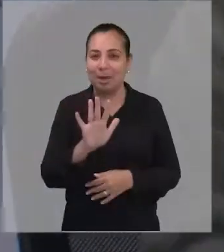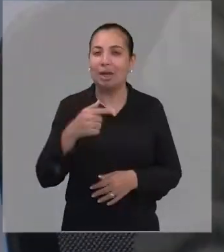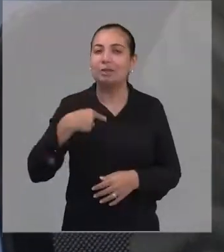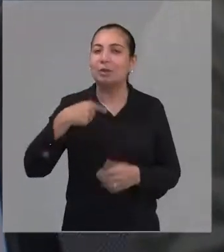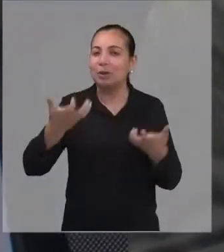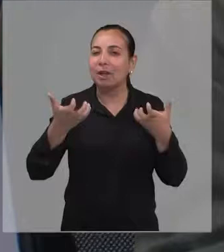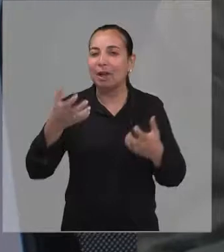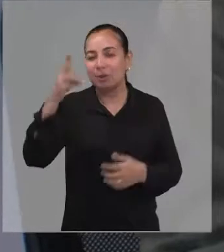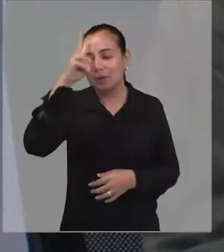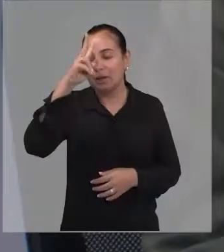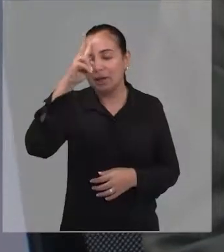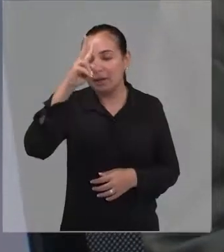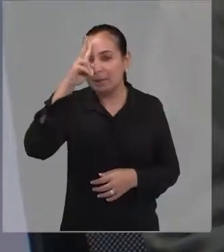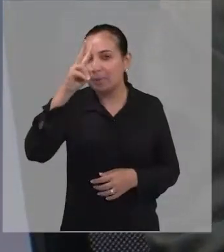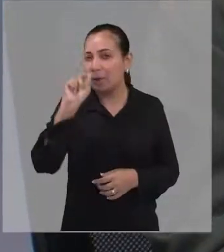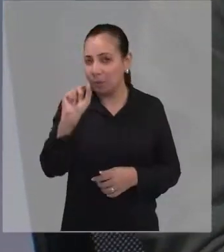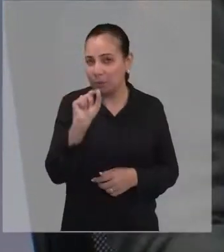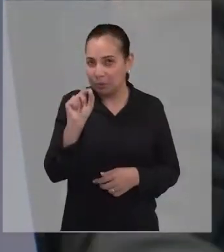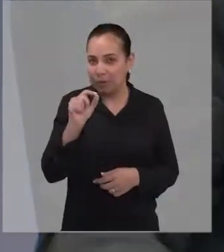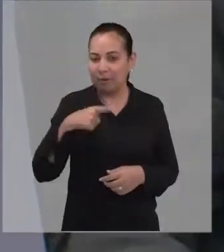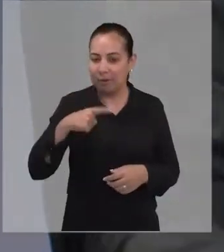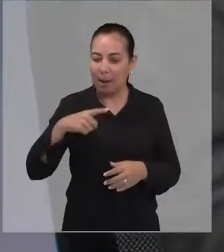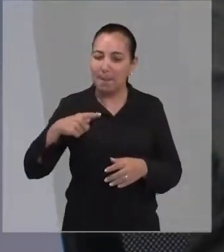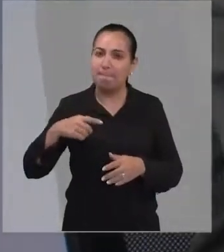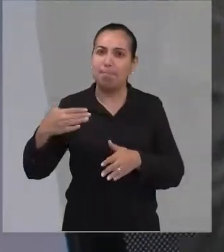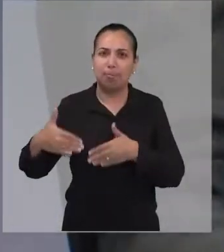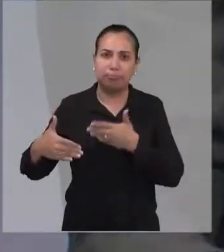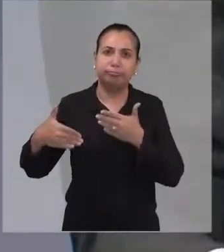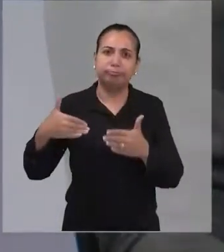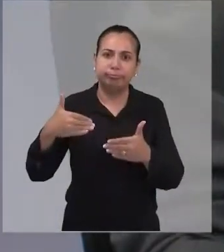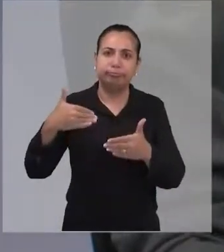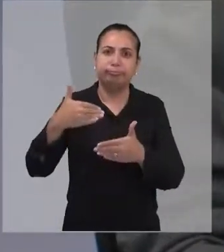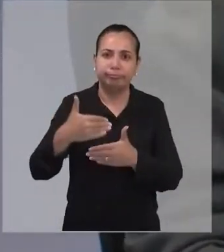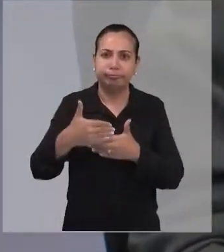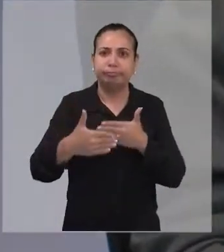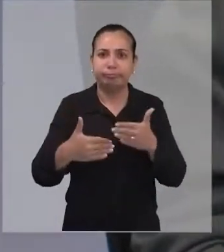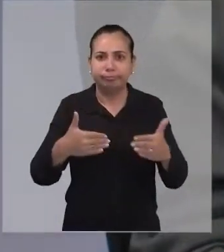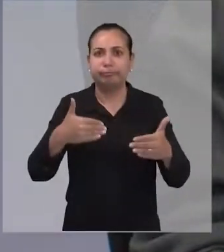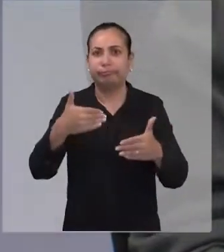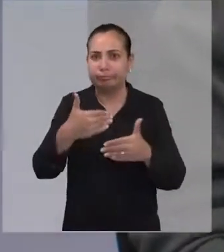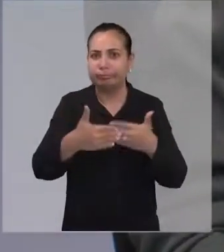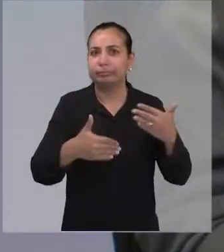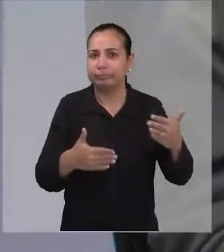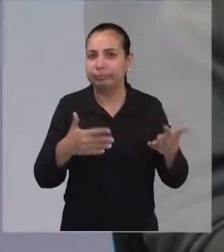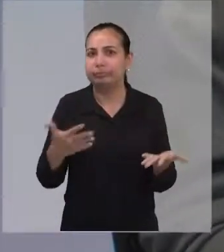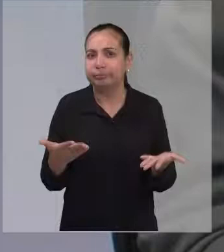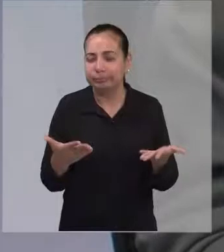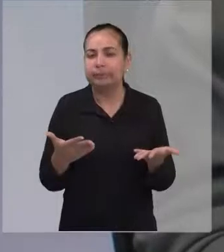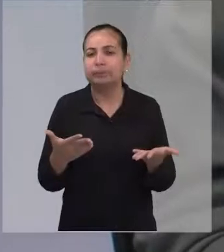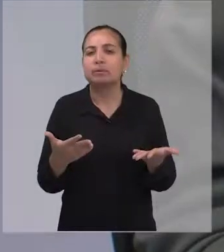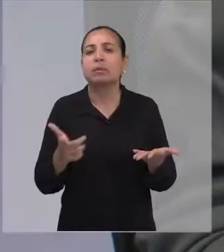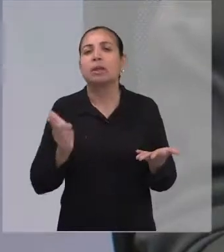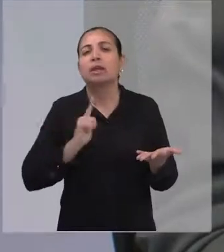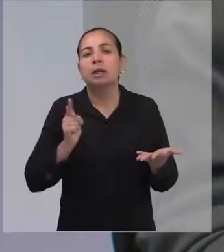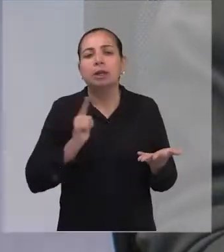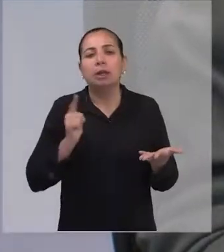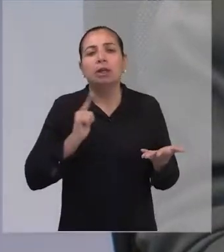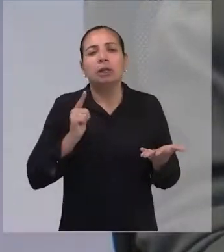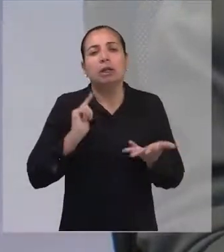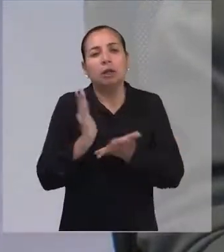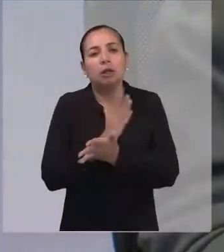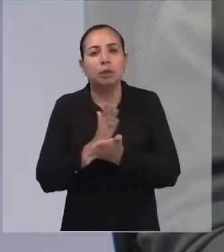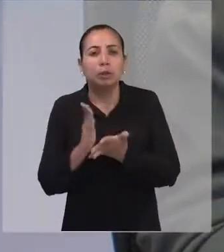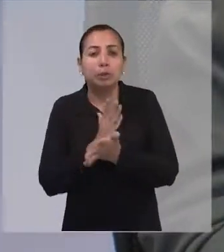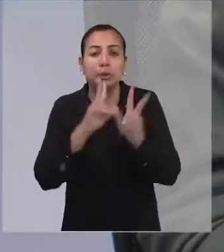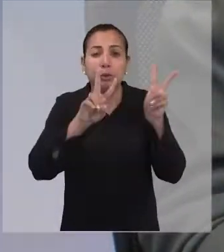queria lembrar aqui algumas questões, né? Quer dizer, ao longo desse processo longo, né, narrado aqui já pelo Rômulo, nós temos algumas